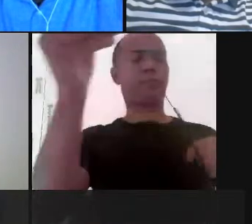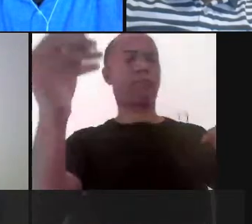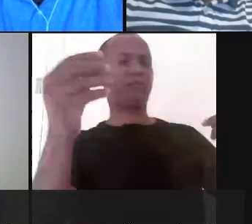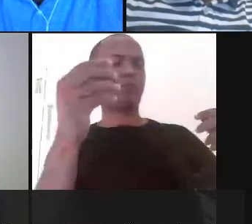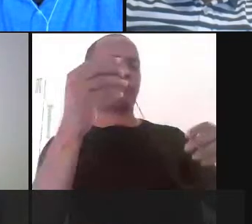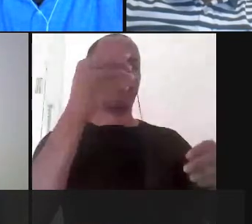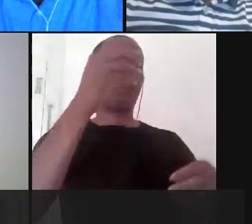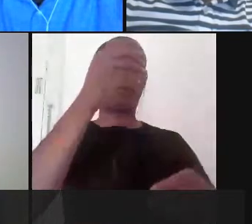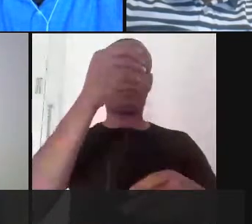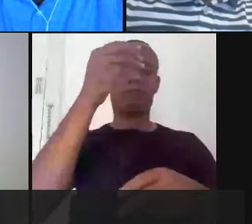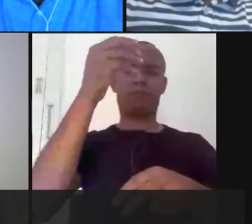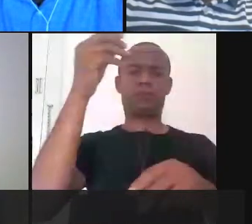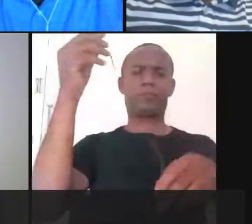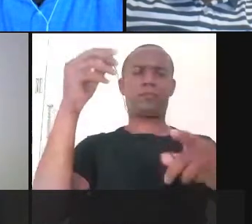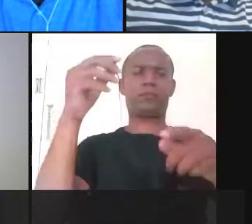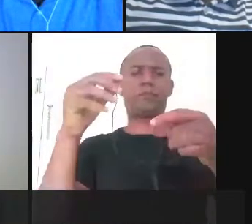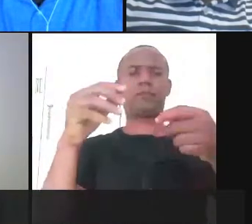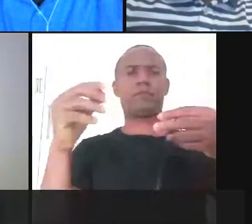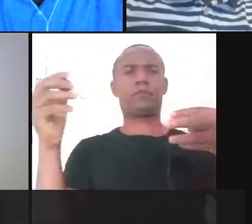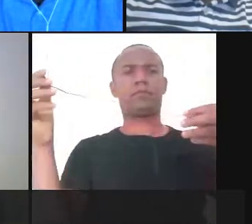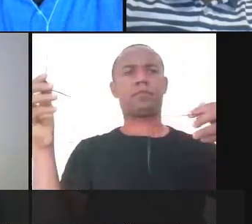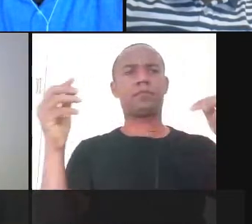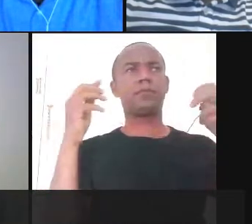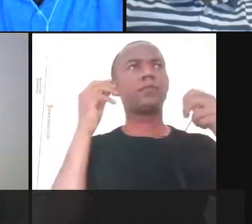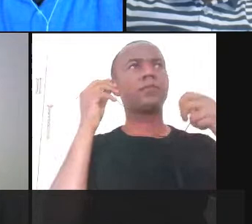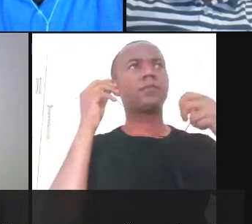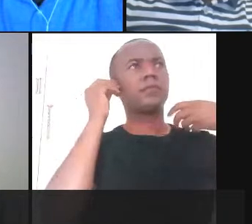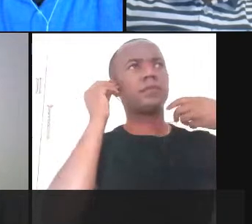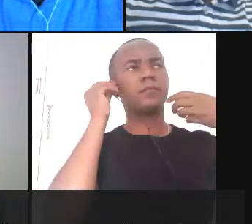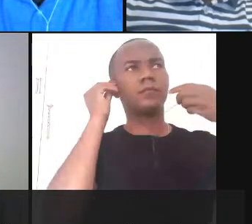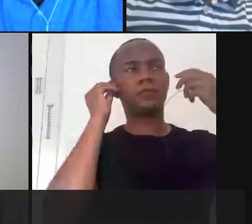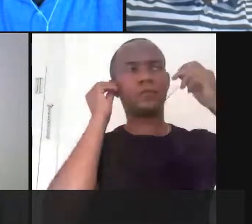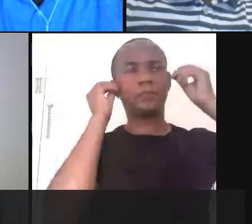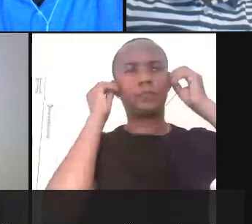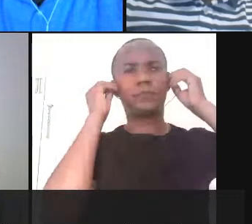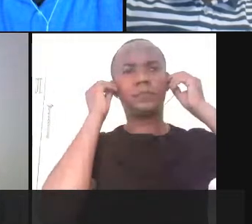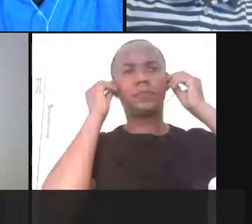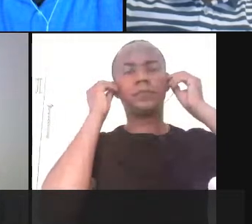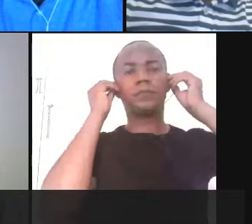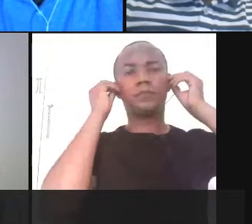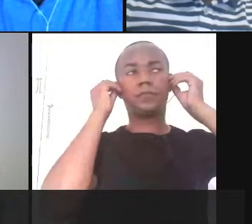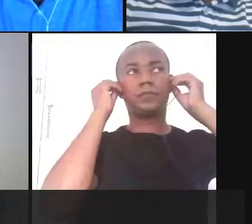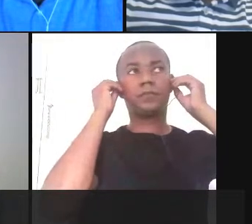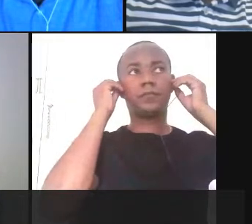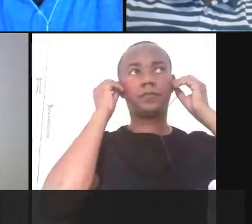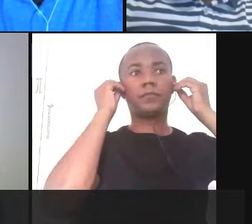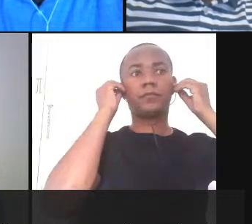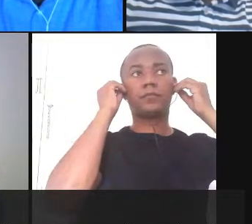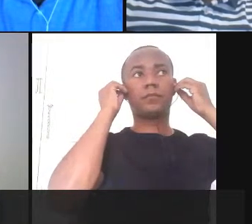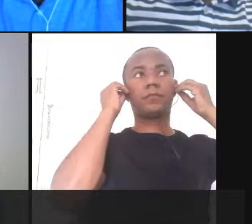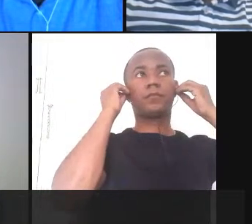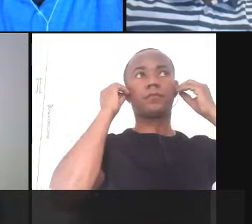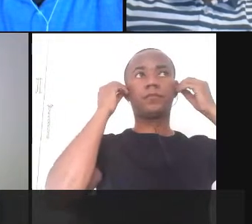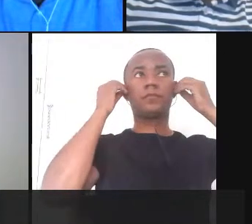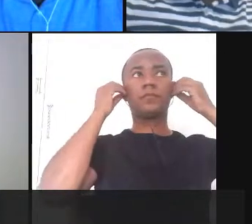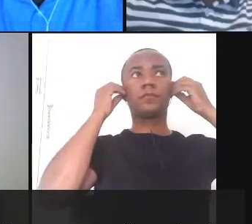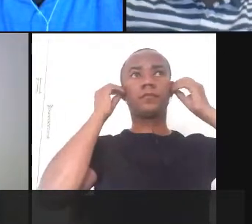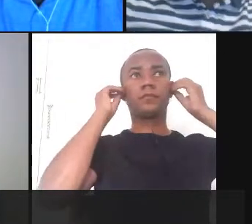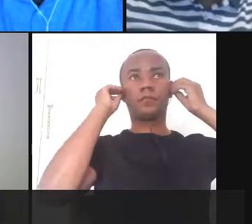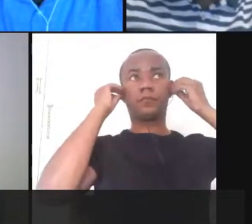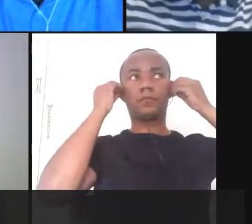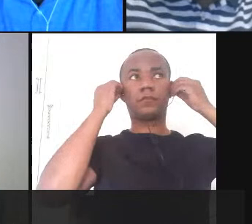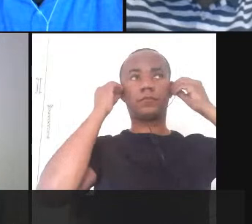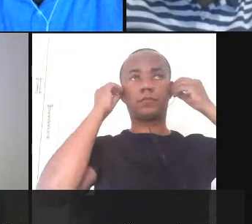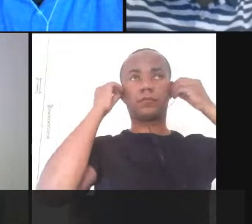racionalidade ocidental da Europa. Não sei se li muito rápido, Adelino, mas também a pergunta está do lado direito do